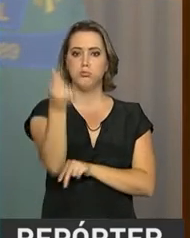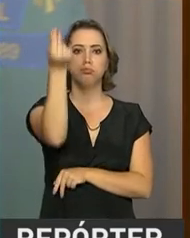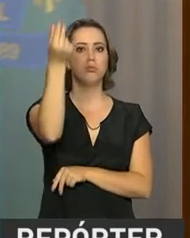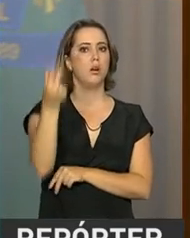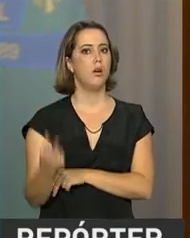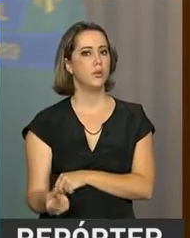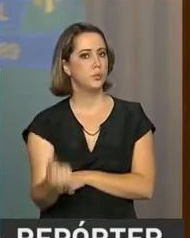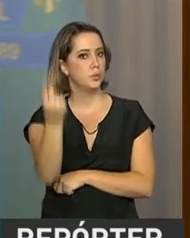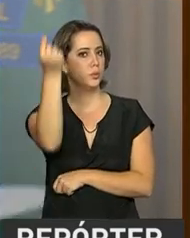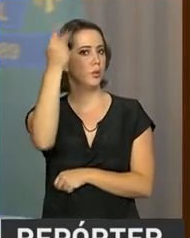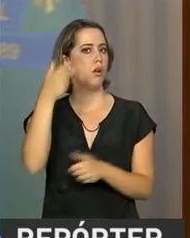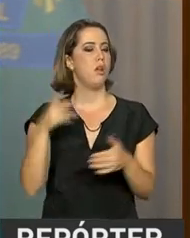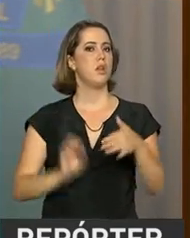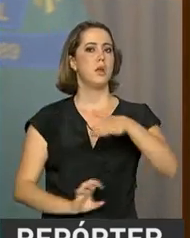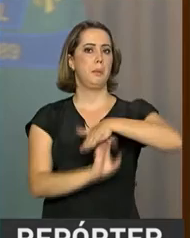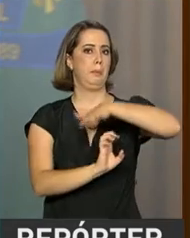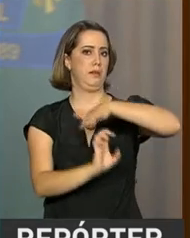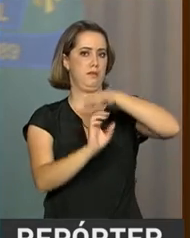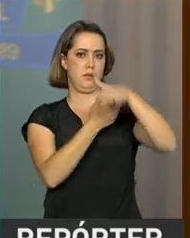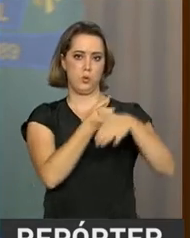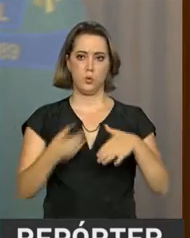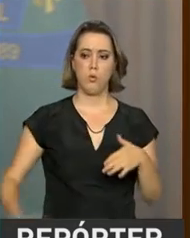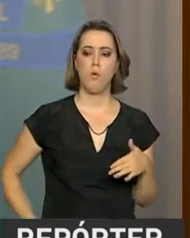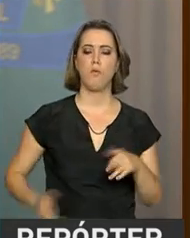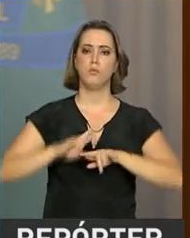petrobras e da vale